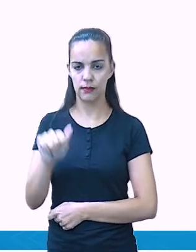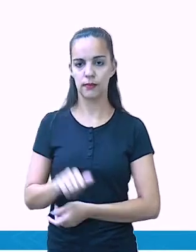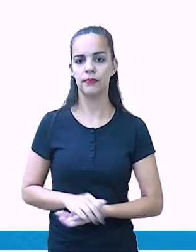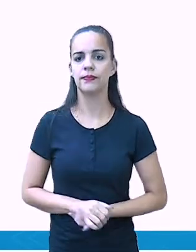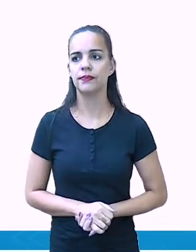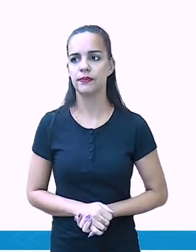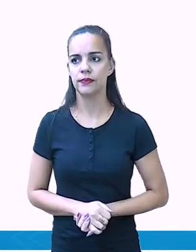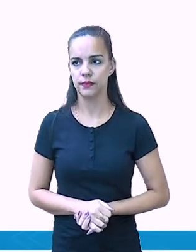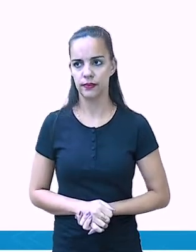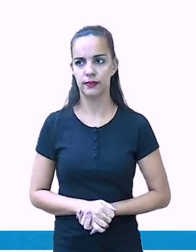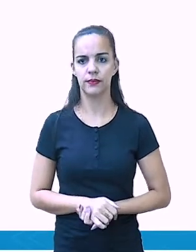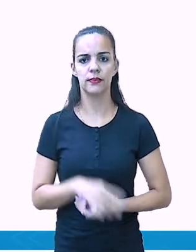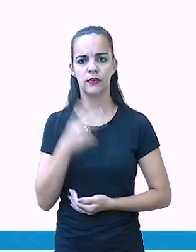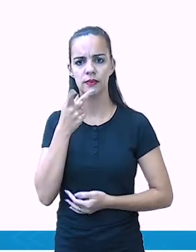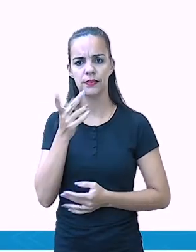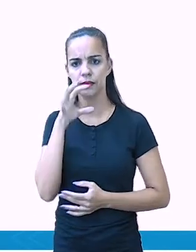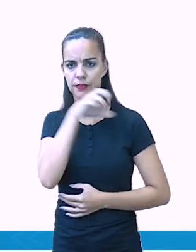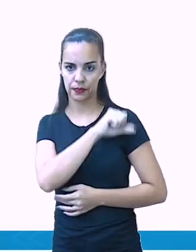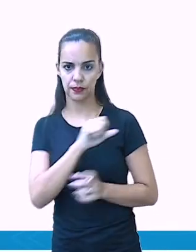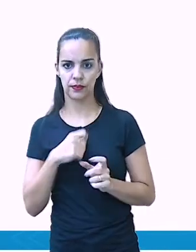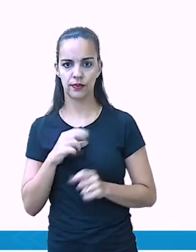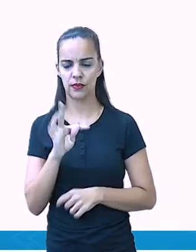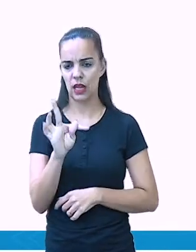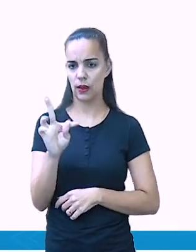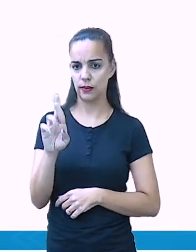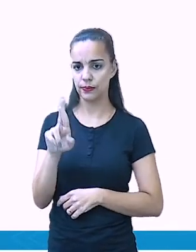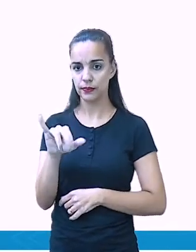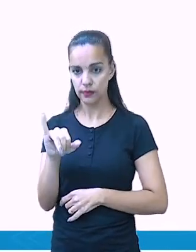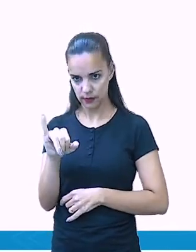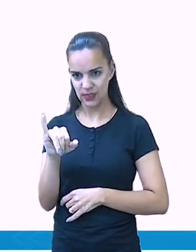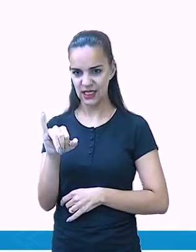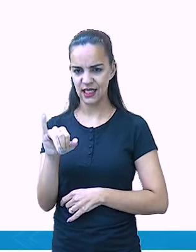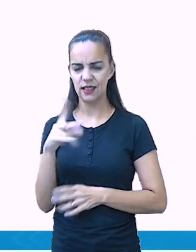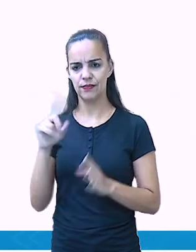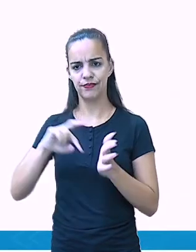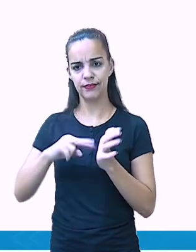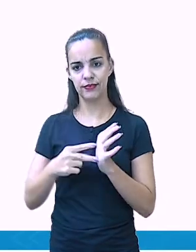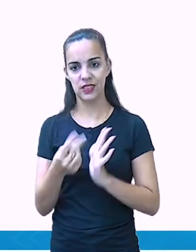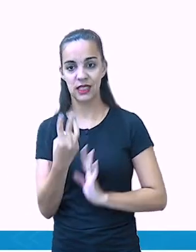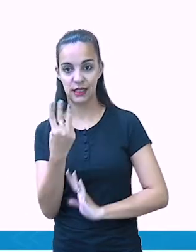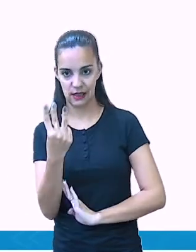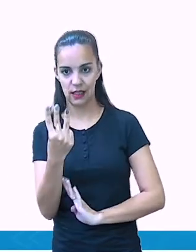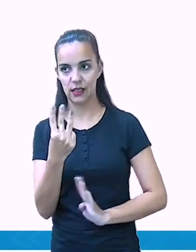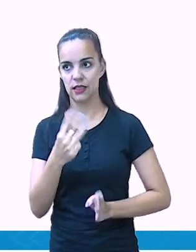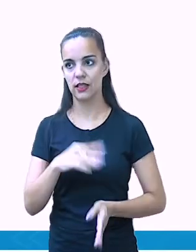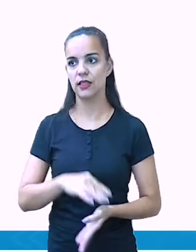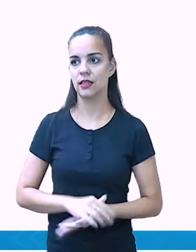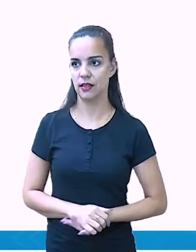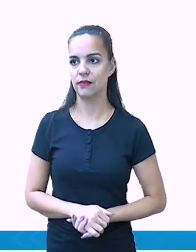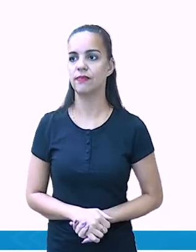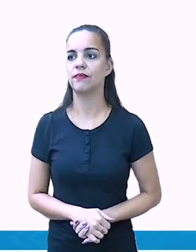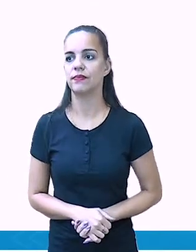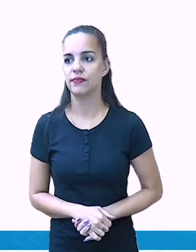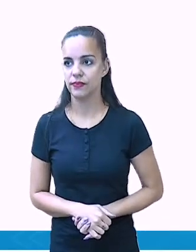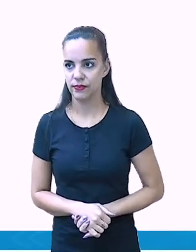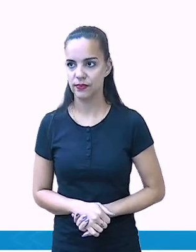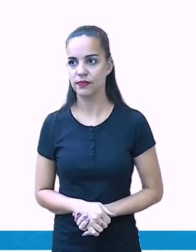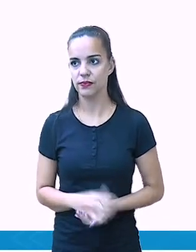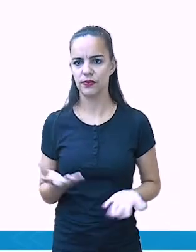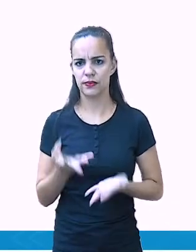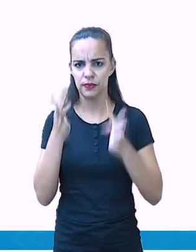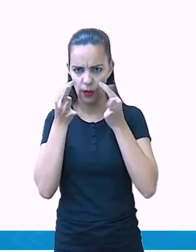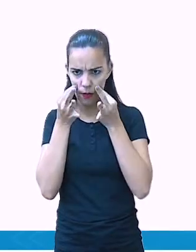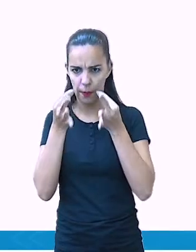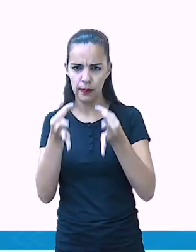bom? Trissílabas. As trissílabas são palavras compostas por 3 sílabas. Professora, mas será que